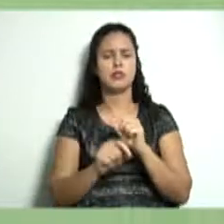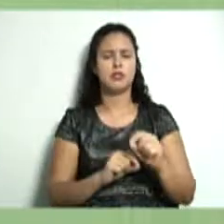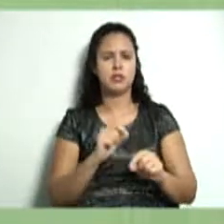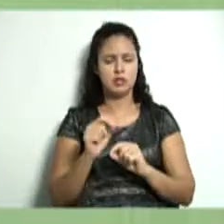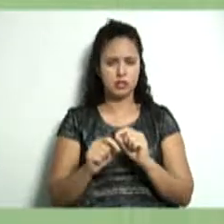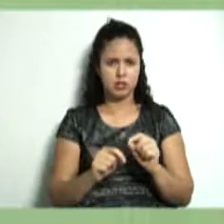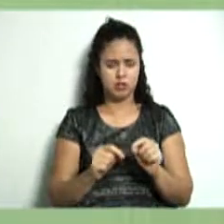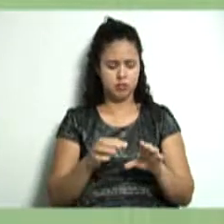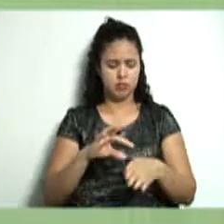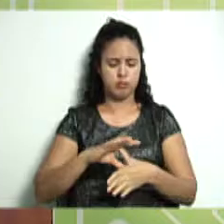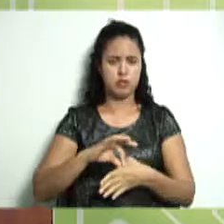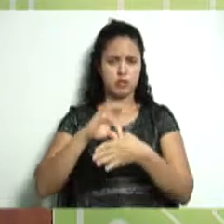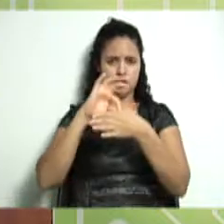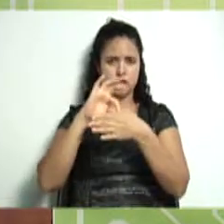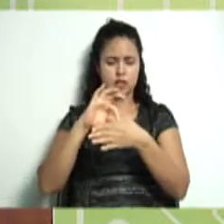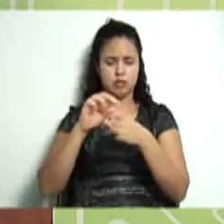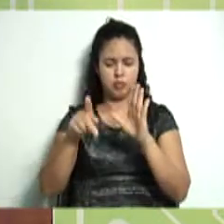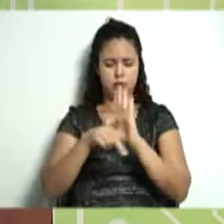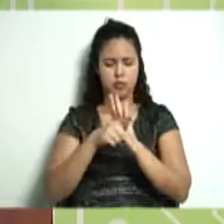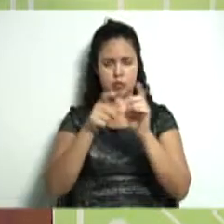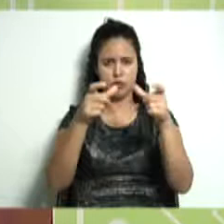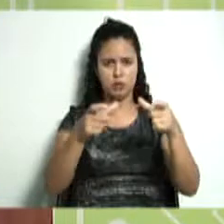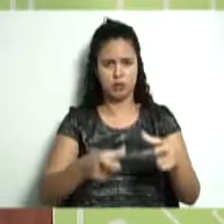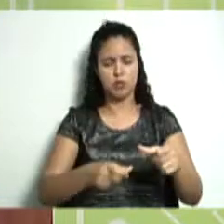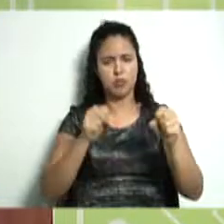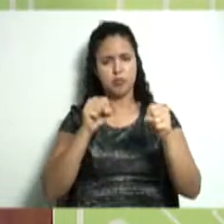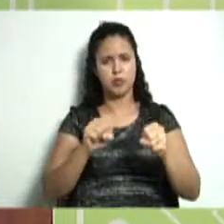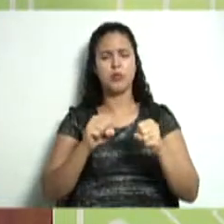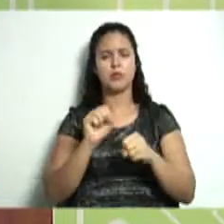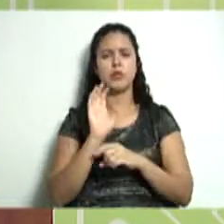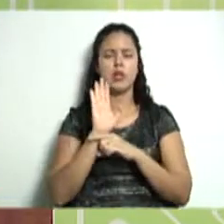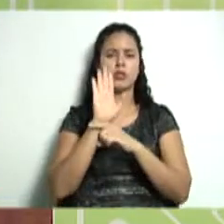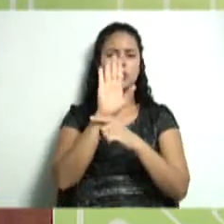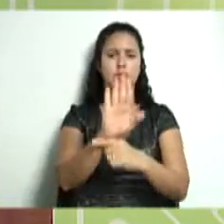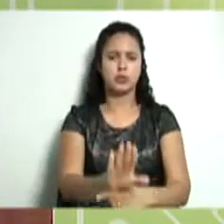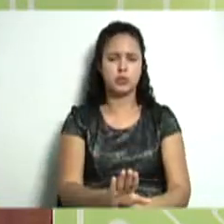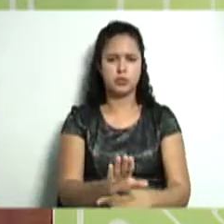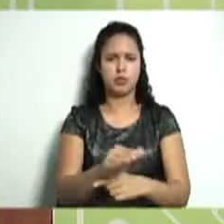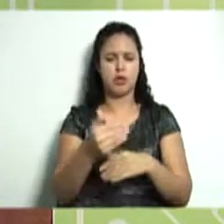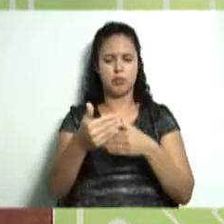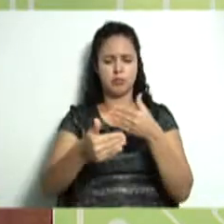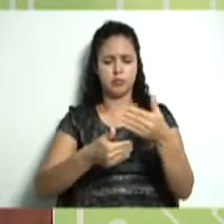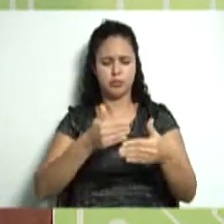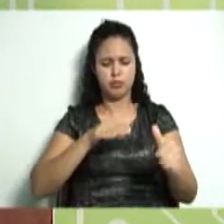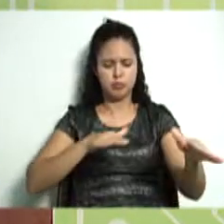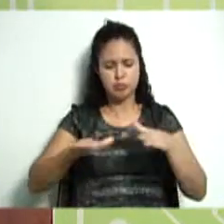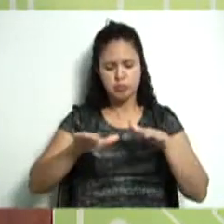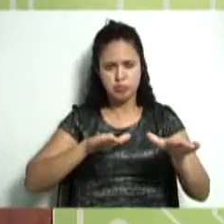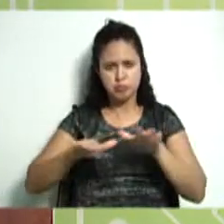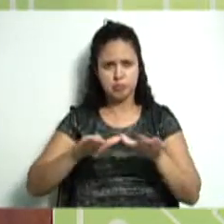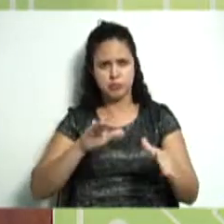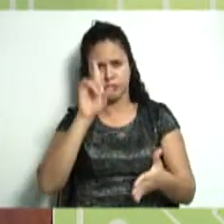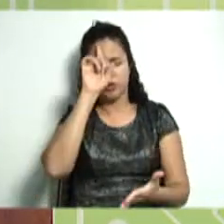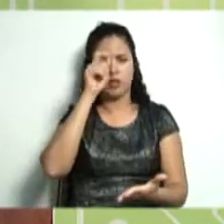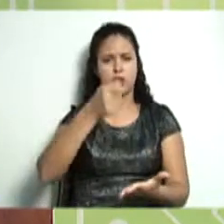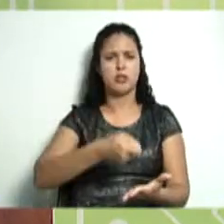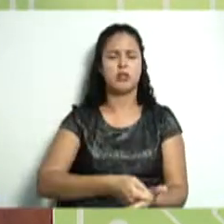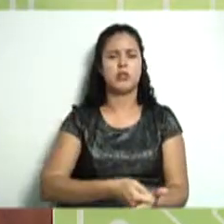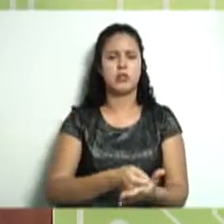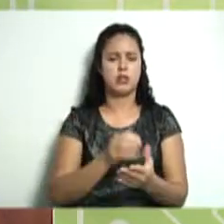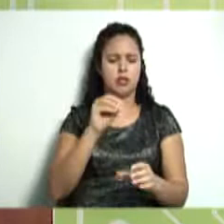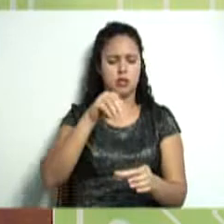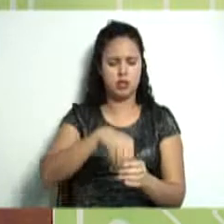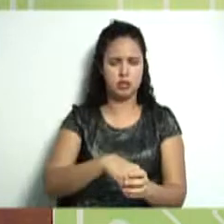instância, uma liderança local, ela pode fazer com que as movimentações, as decisões que ocorrem dentro